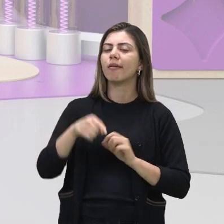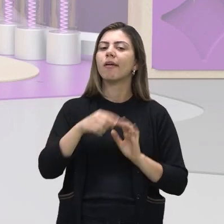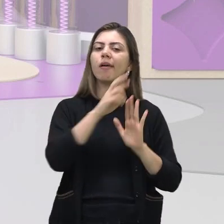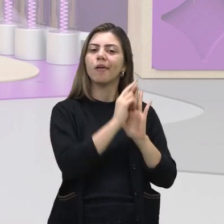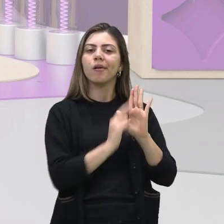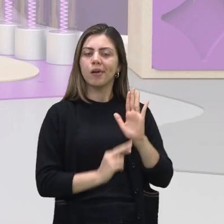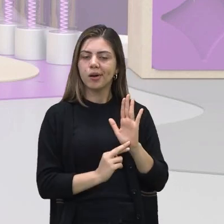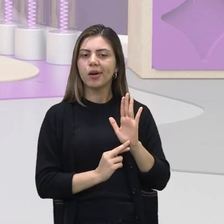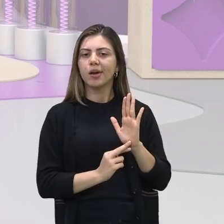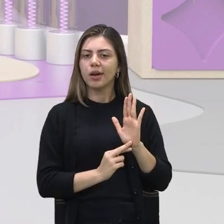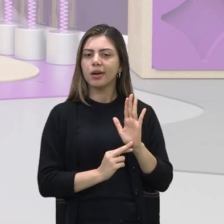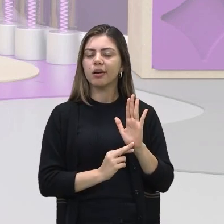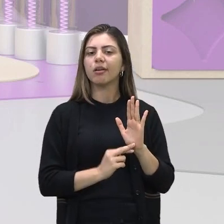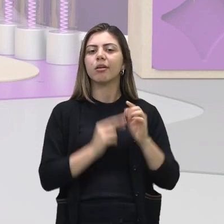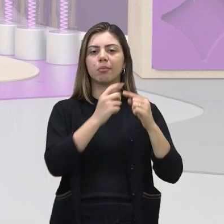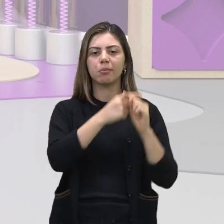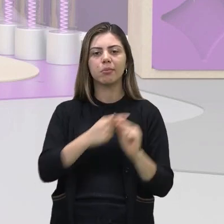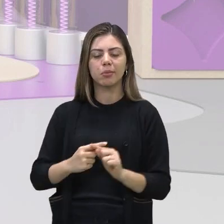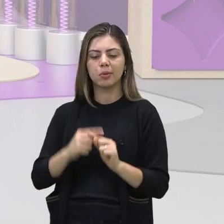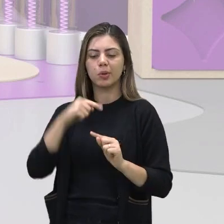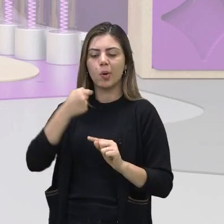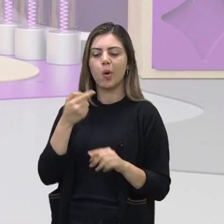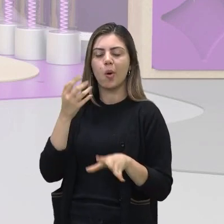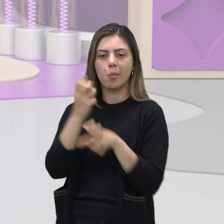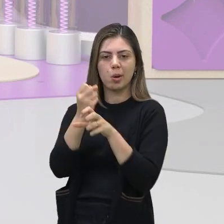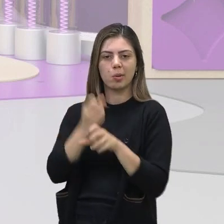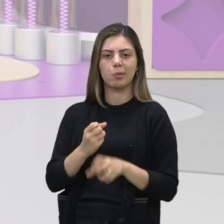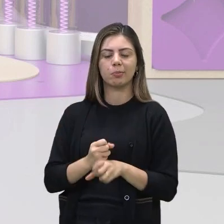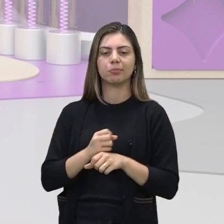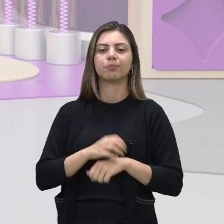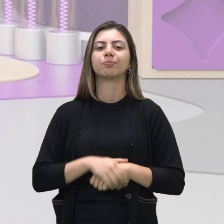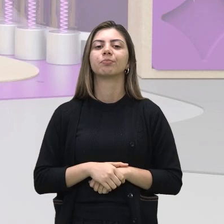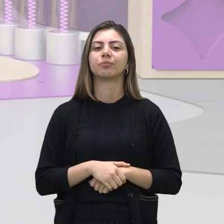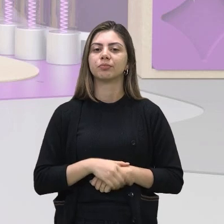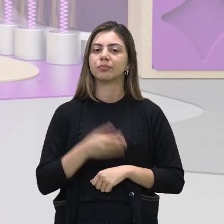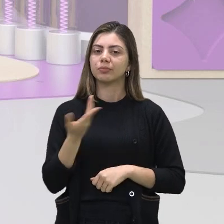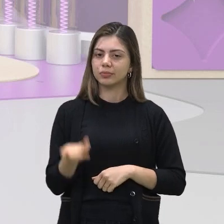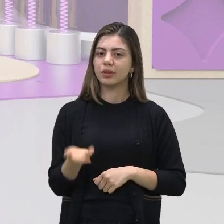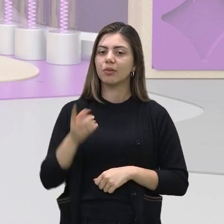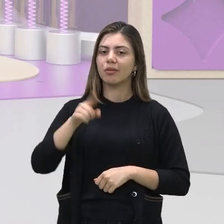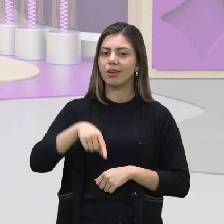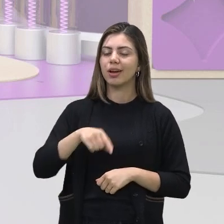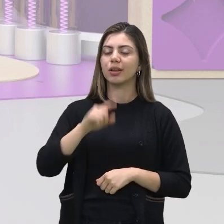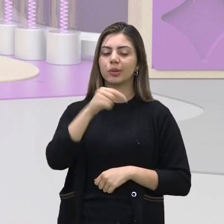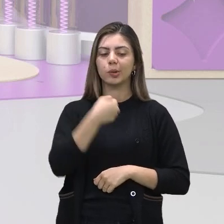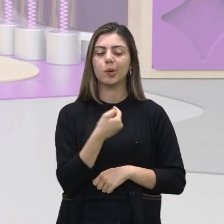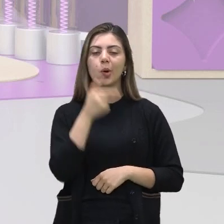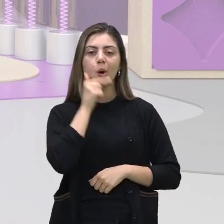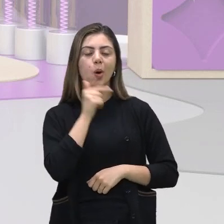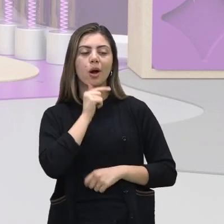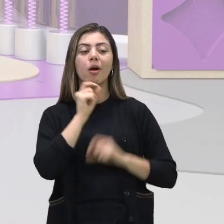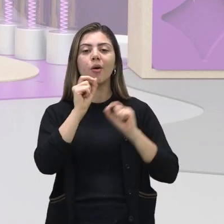princípio fundamental da contagem. Né? Conhecido aí como princípio multiplicativo.